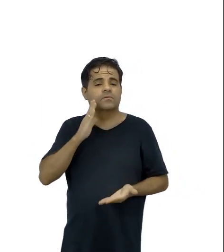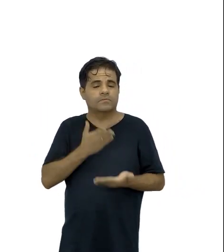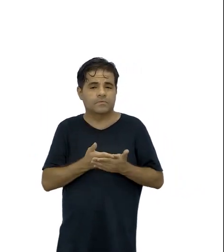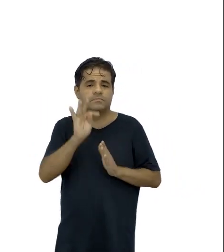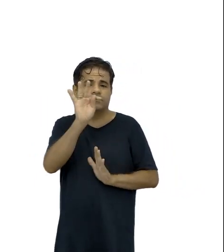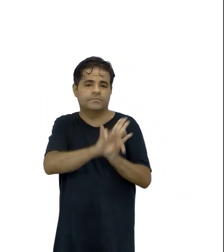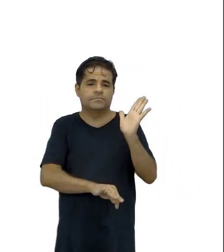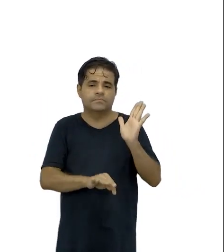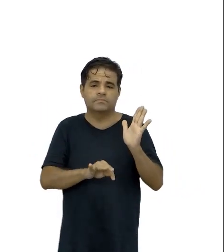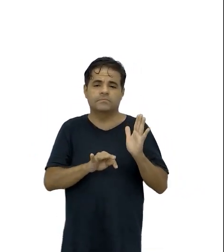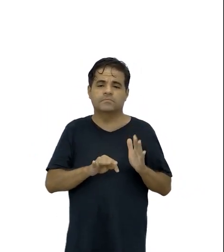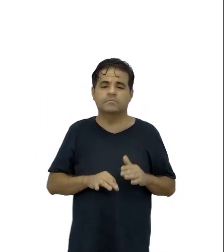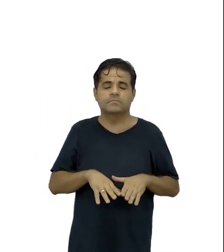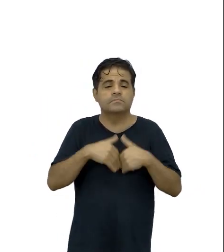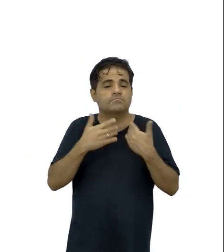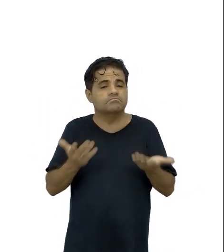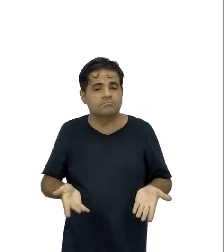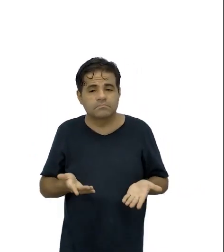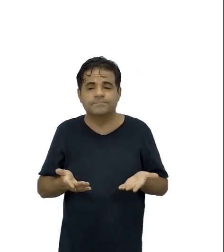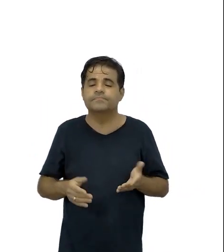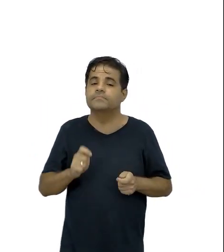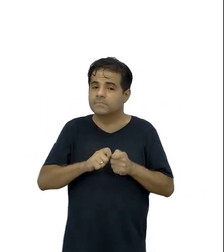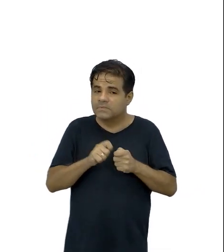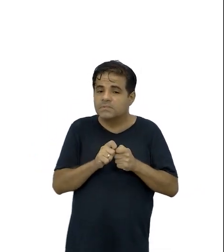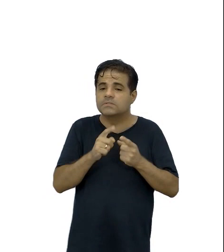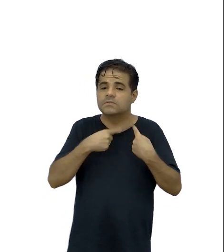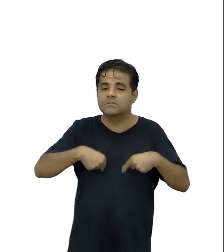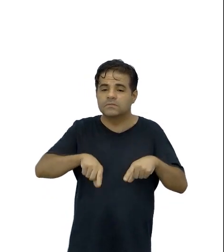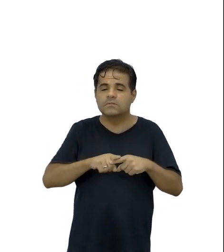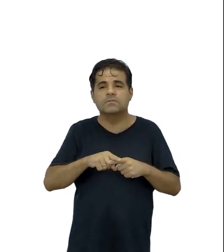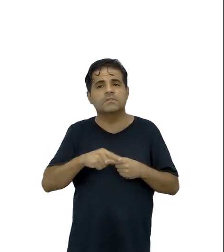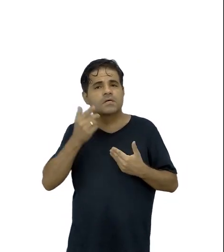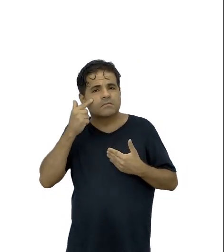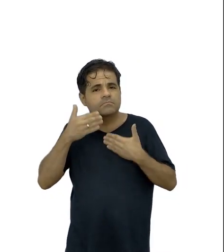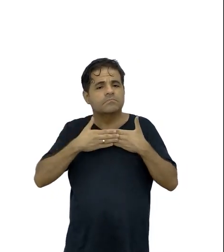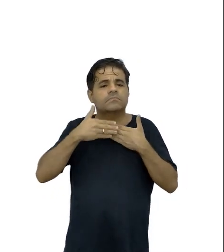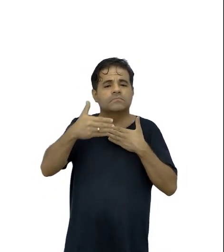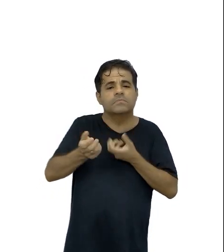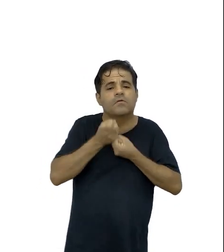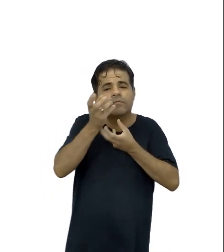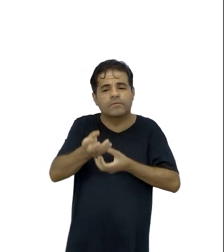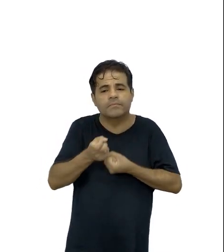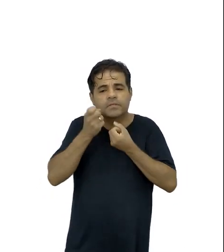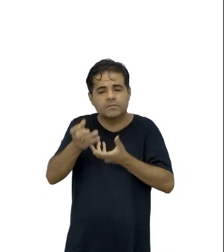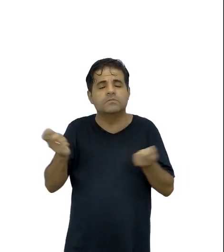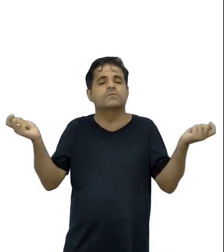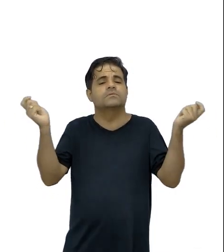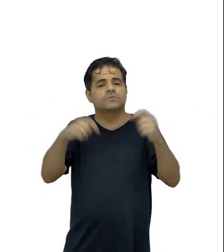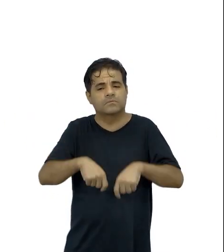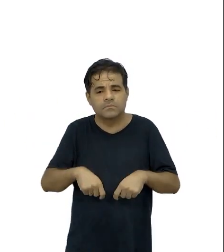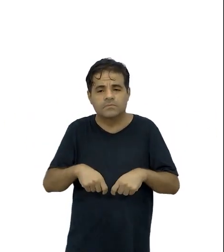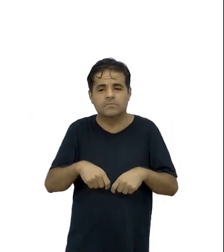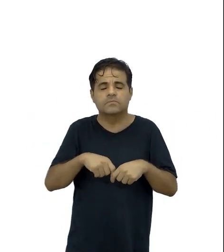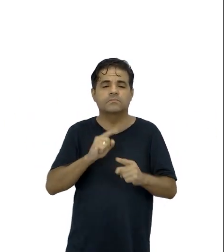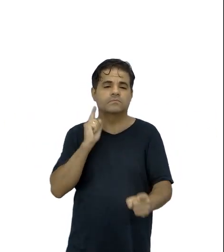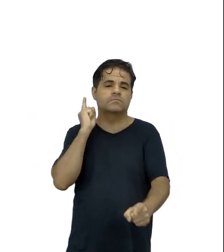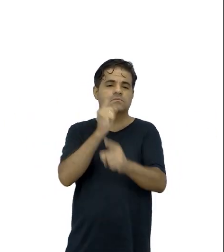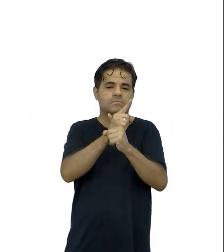texto, ou seja, realizam previsões acerca das informações que poderão